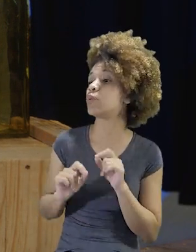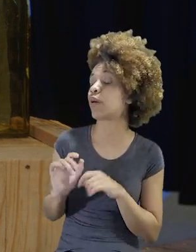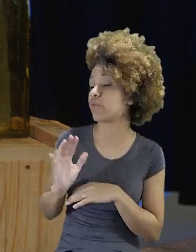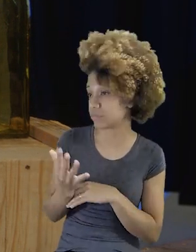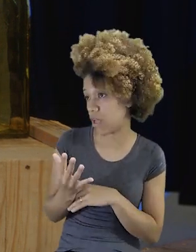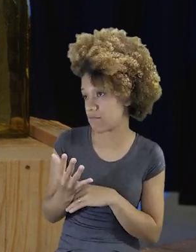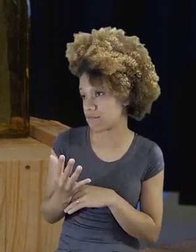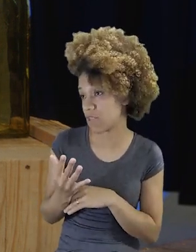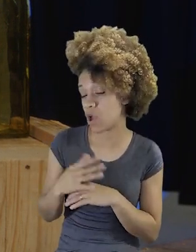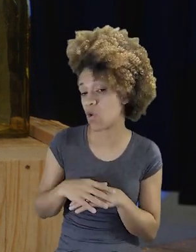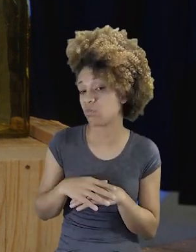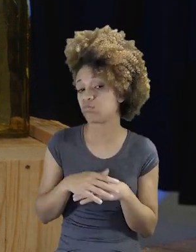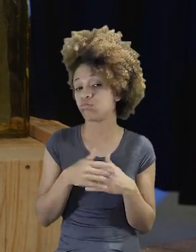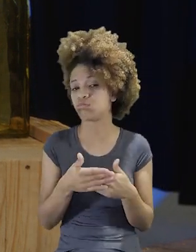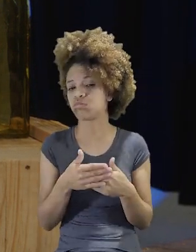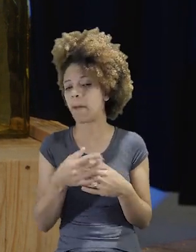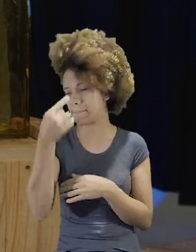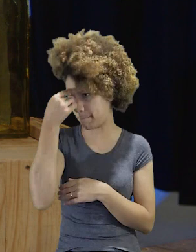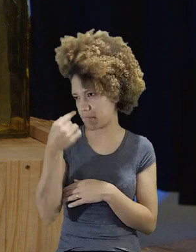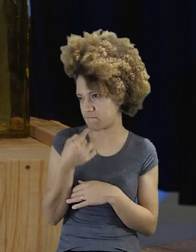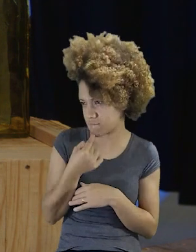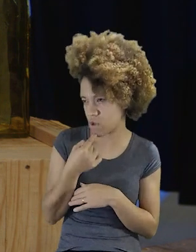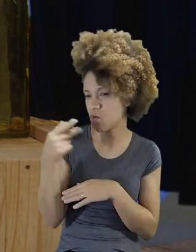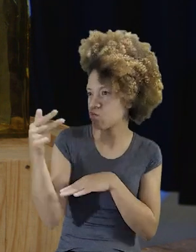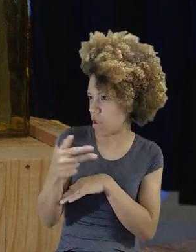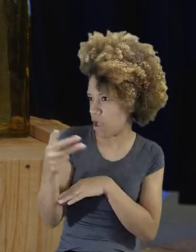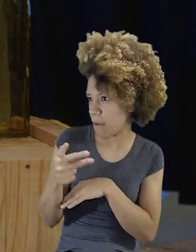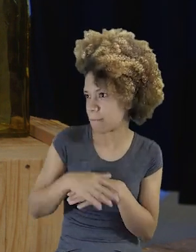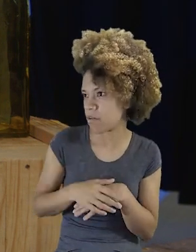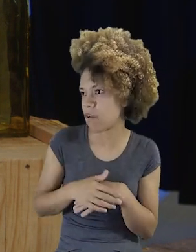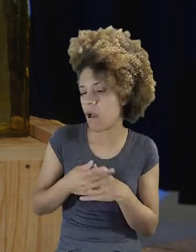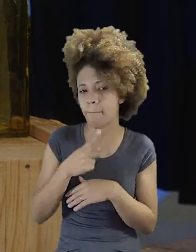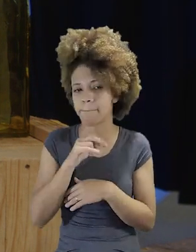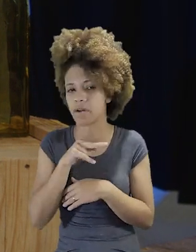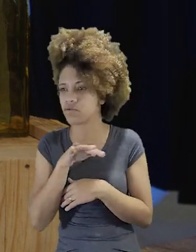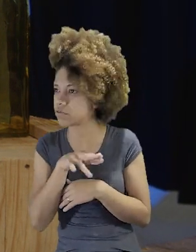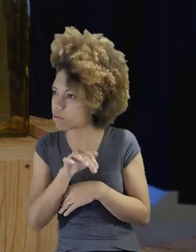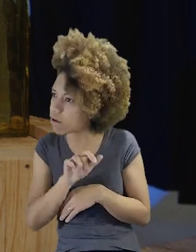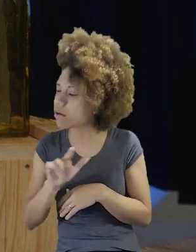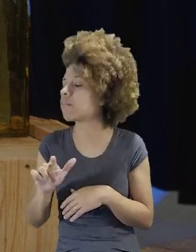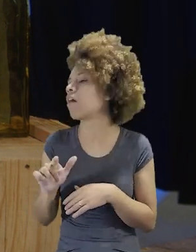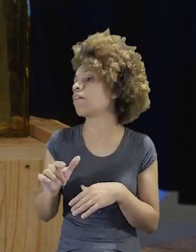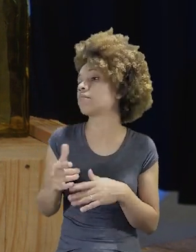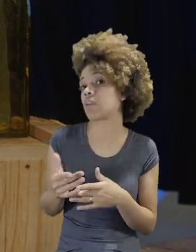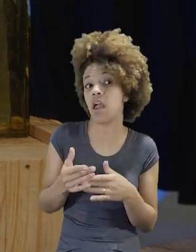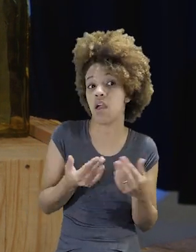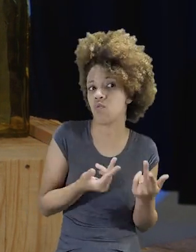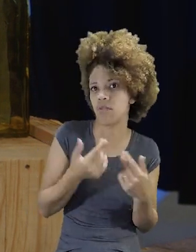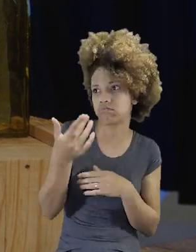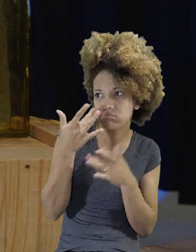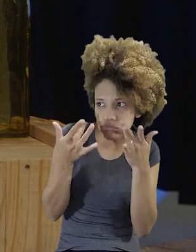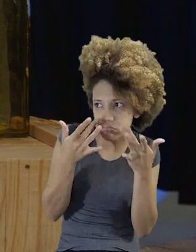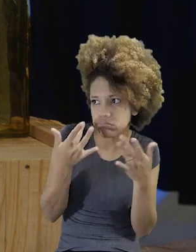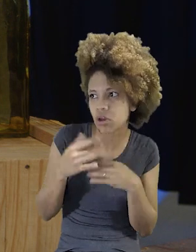porque assim O Grande Lance né uma das grandes um dos grandes aspectos líticos do Rap A ponte Line né cara que é a